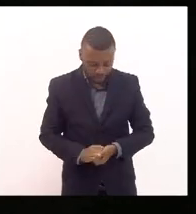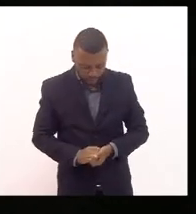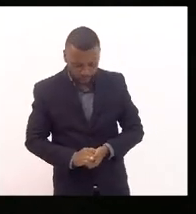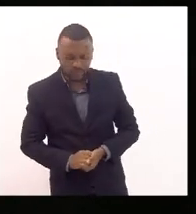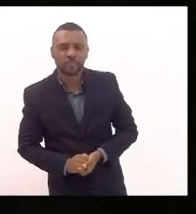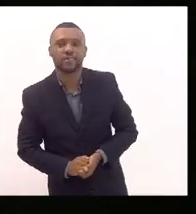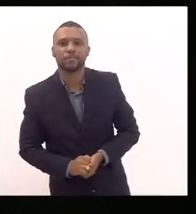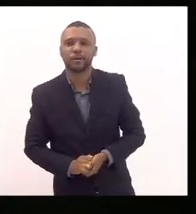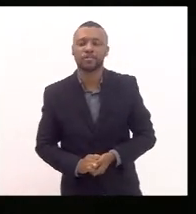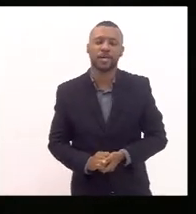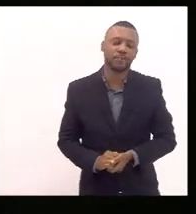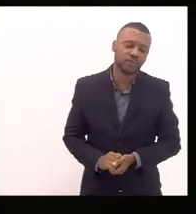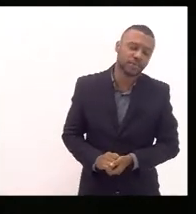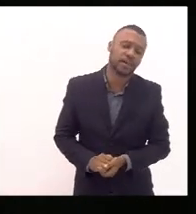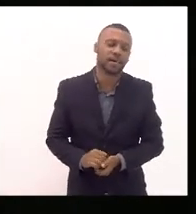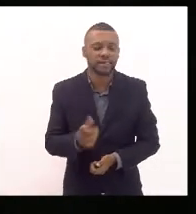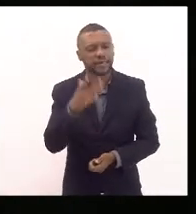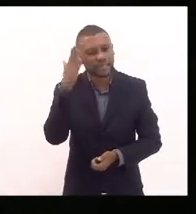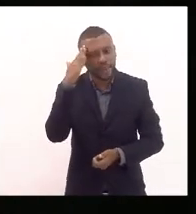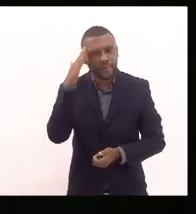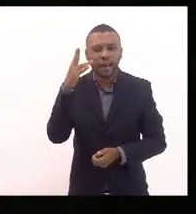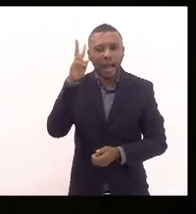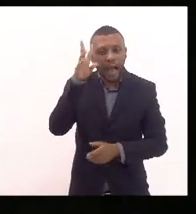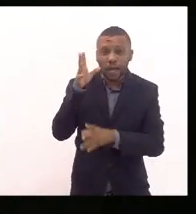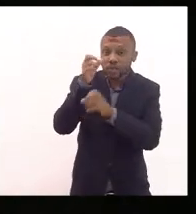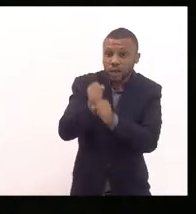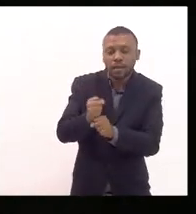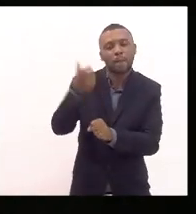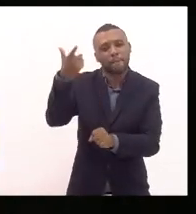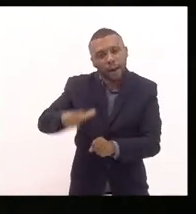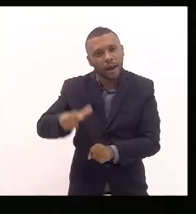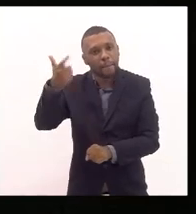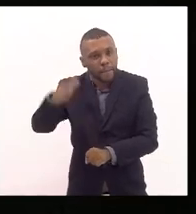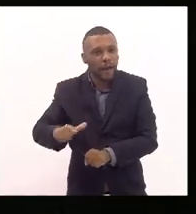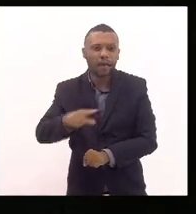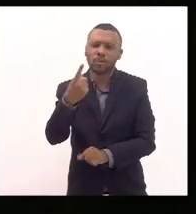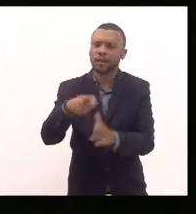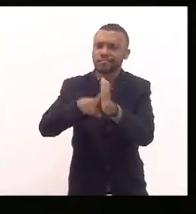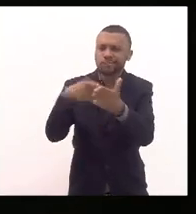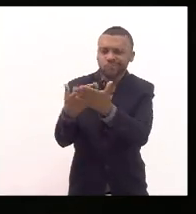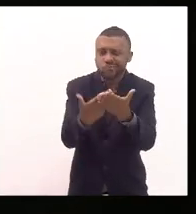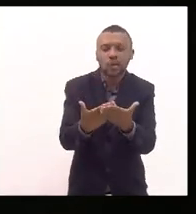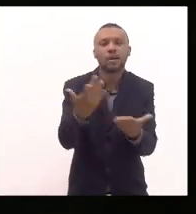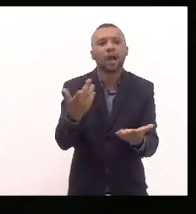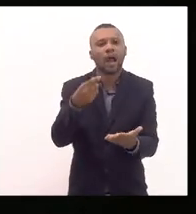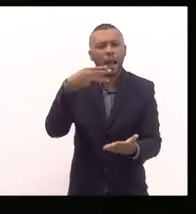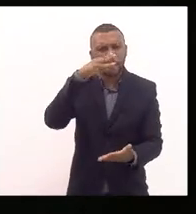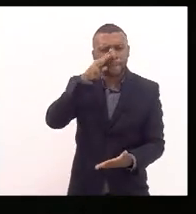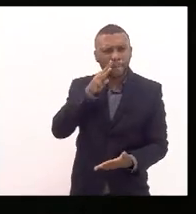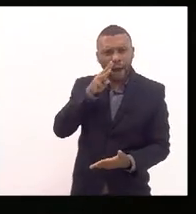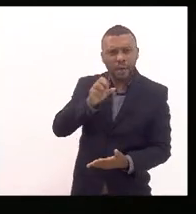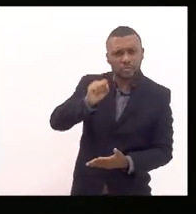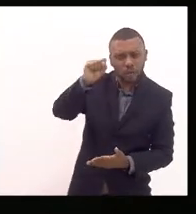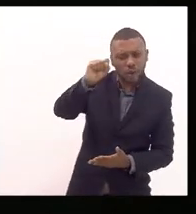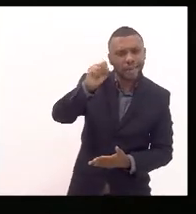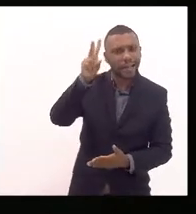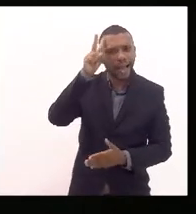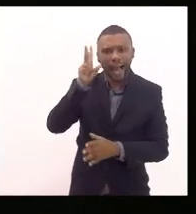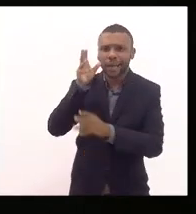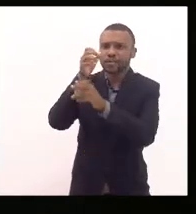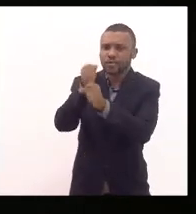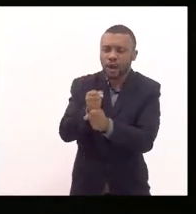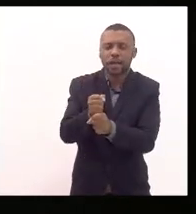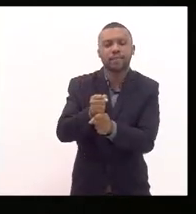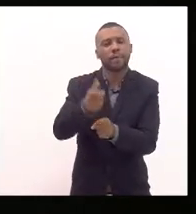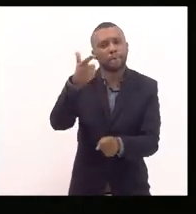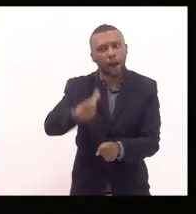e a gente sabe que a história se repete né a gente até estuda isso né ao Marx dizia isso que a história se repete